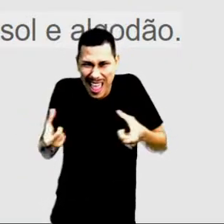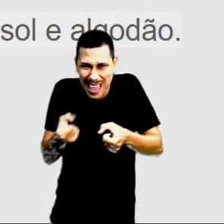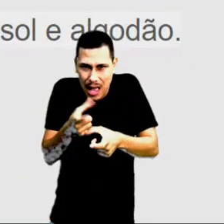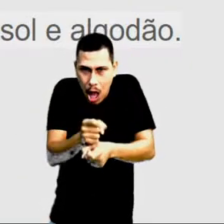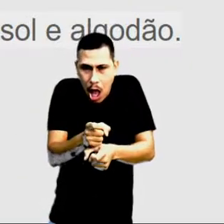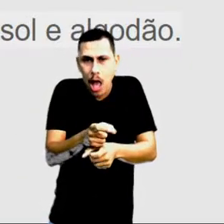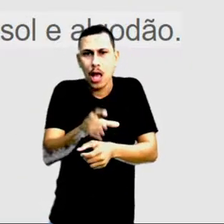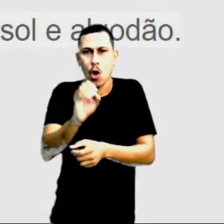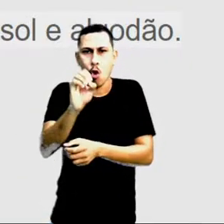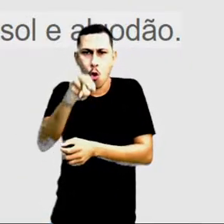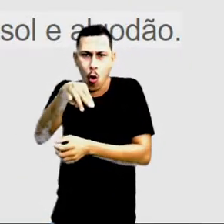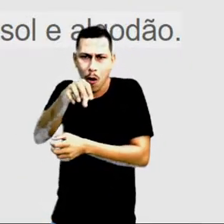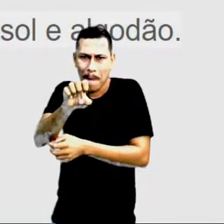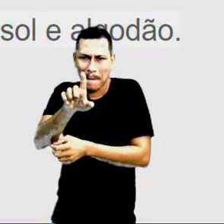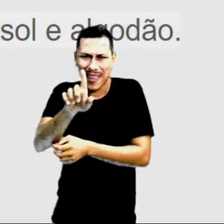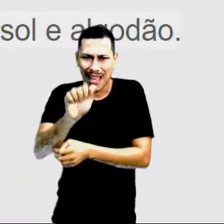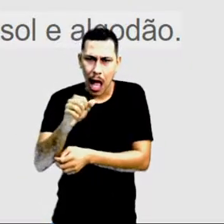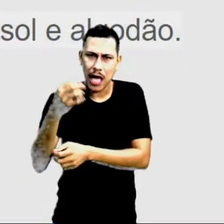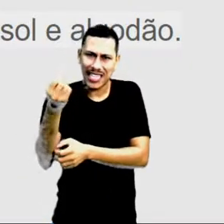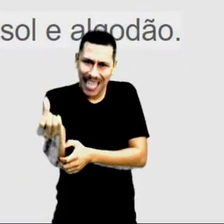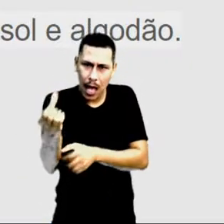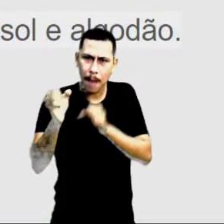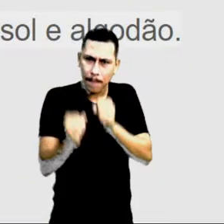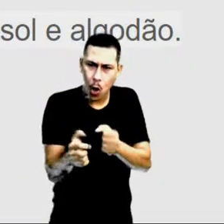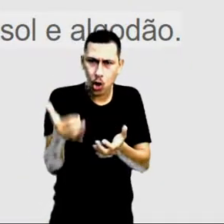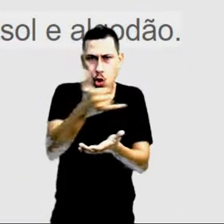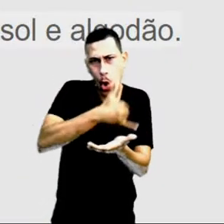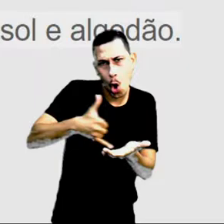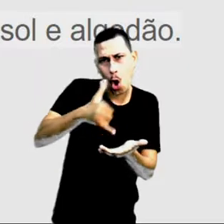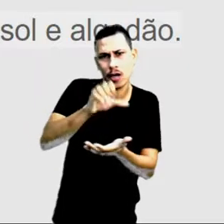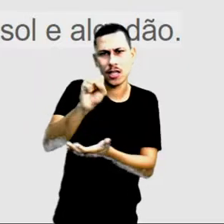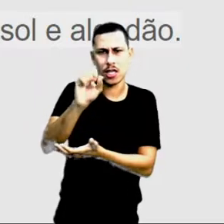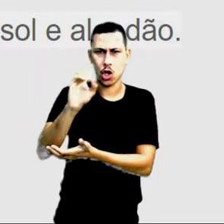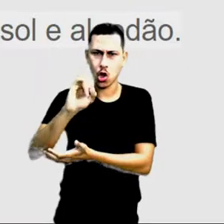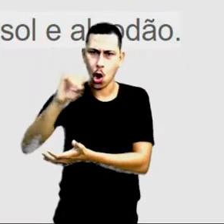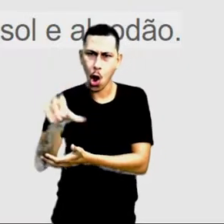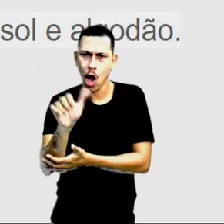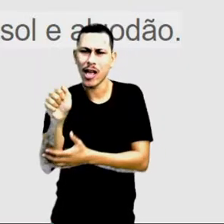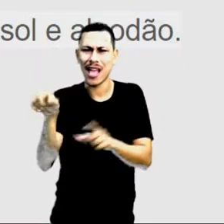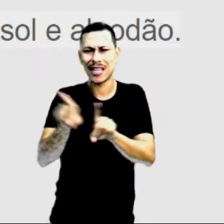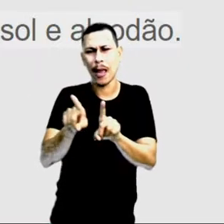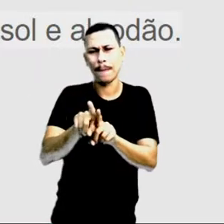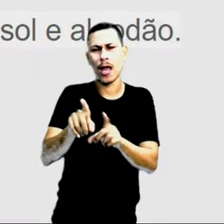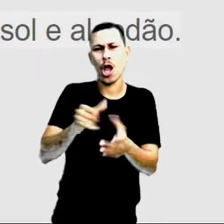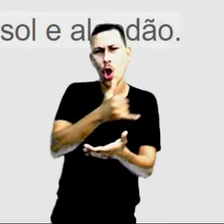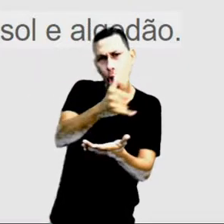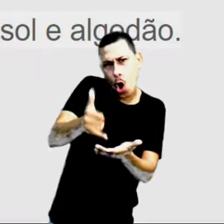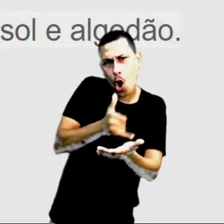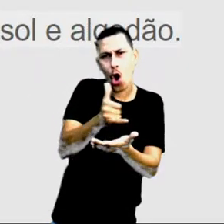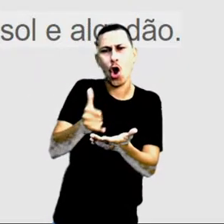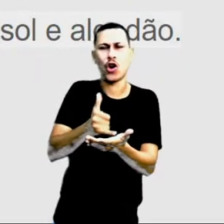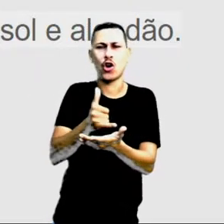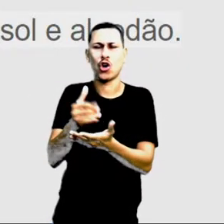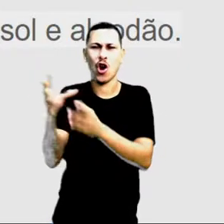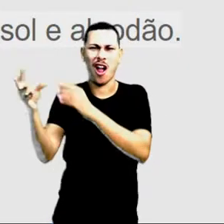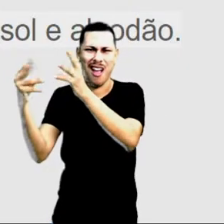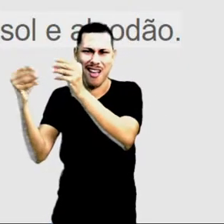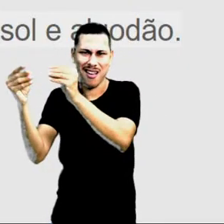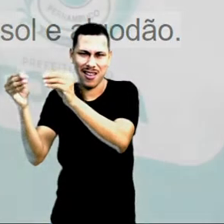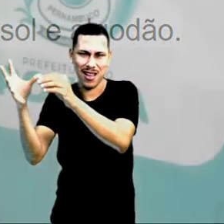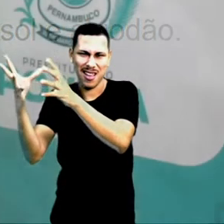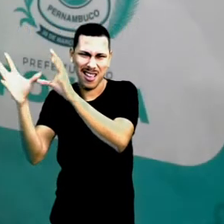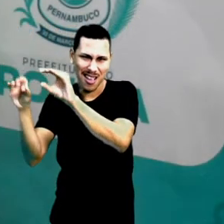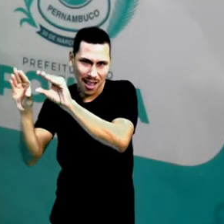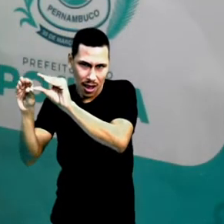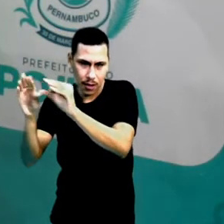ômega 6, que pode ser encontrado no óleo de soja, óleo de milho, de girassol e algodão, que é aqueles óleos que a mamãe usa para